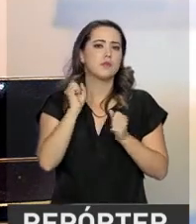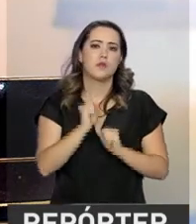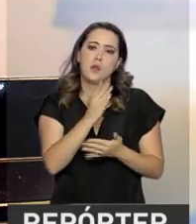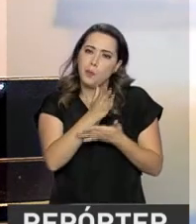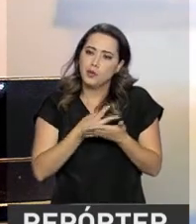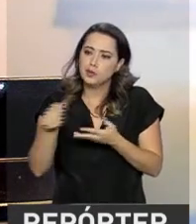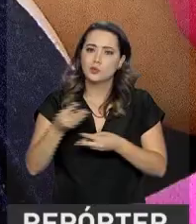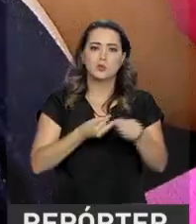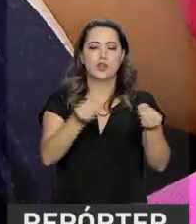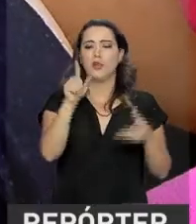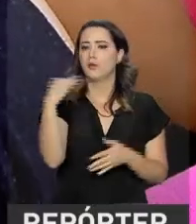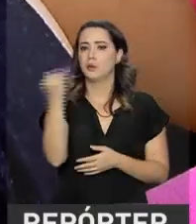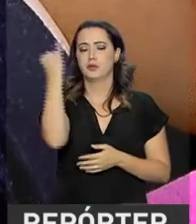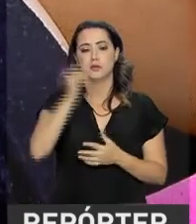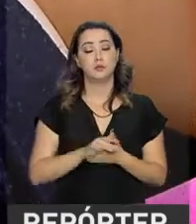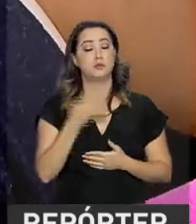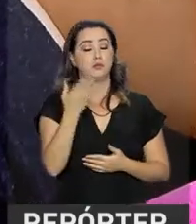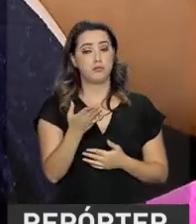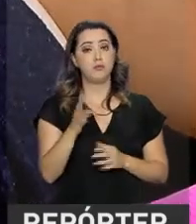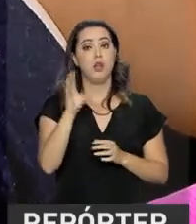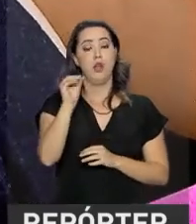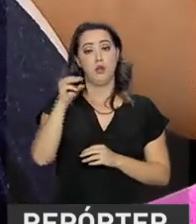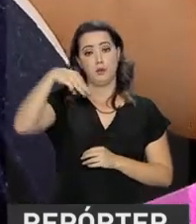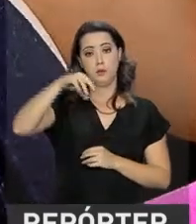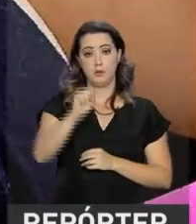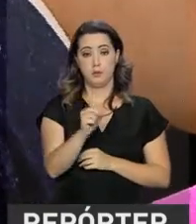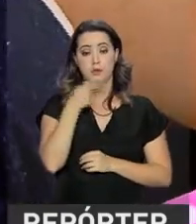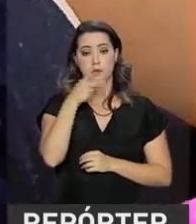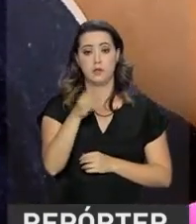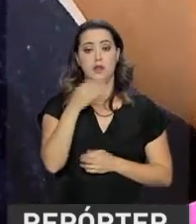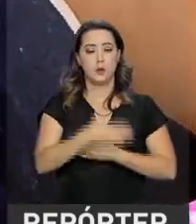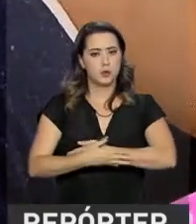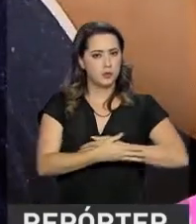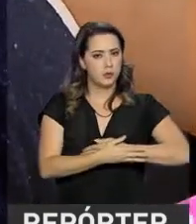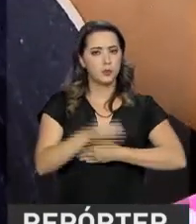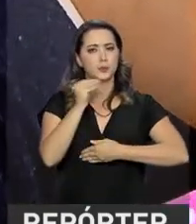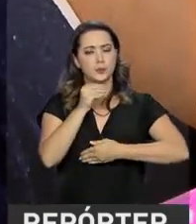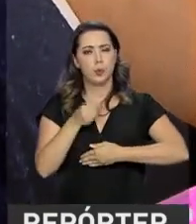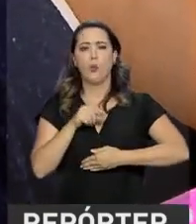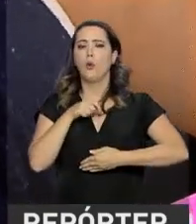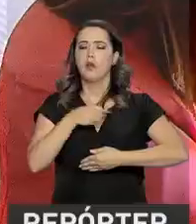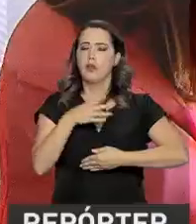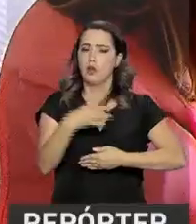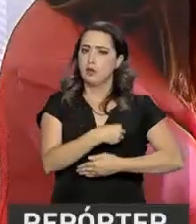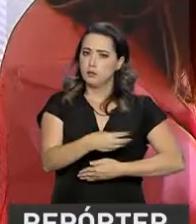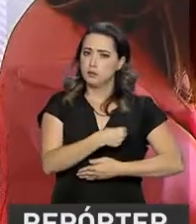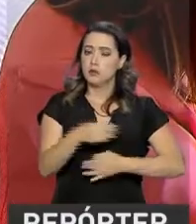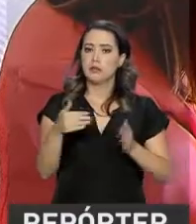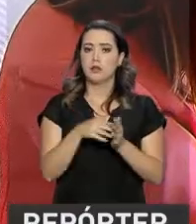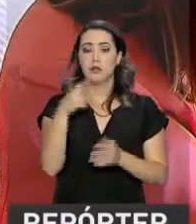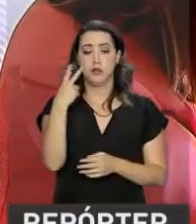compartilhar isso mais ainda. A Organização Mundial da Saúde recomenda que os bebês recebam leite materno até os 2 anos,